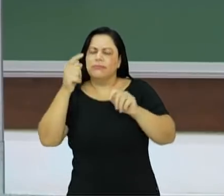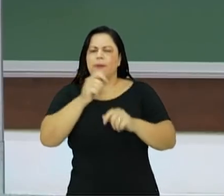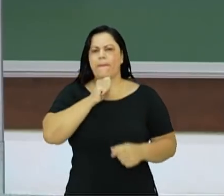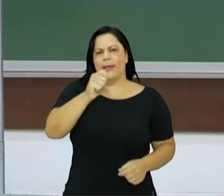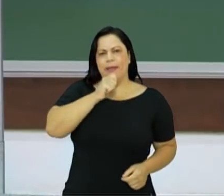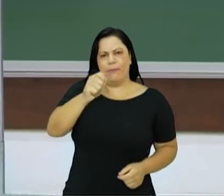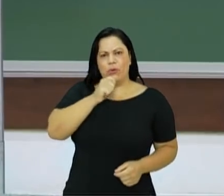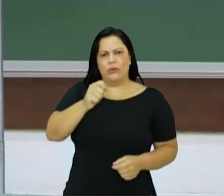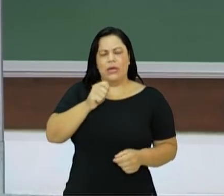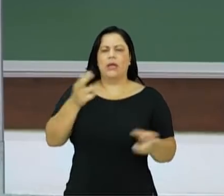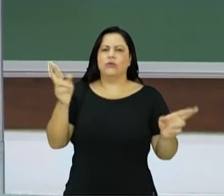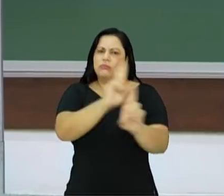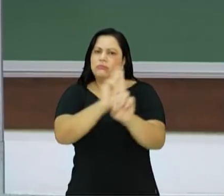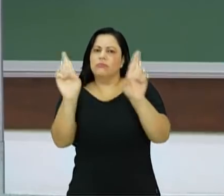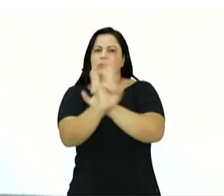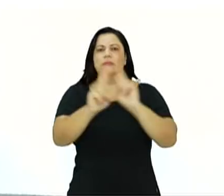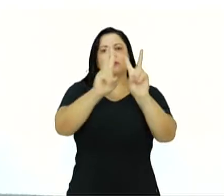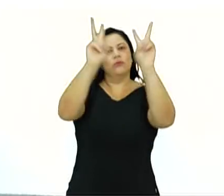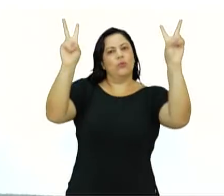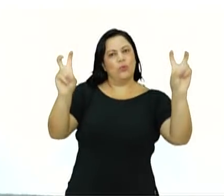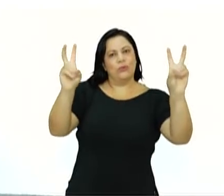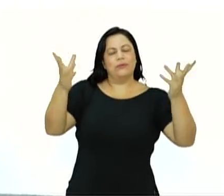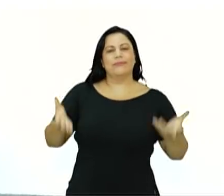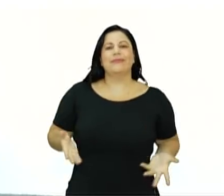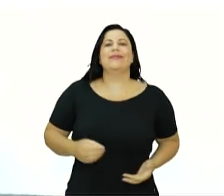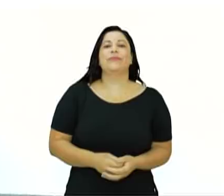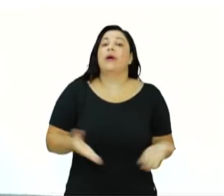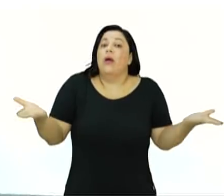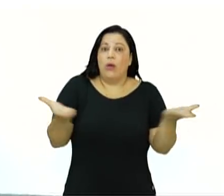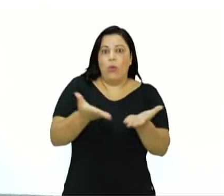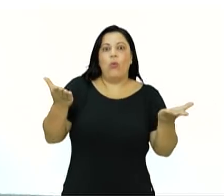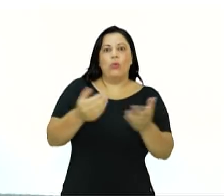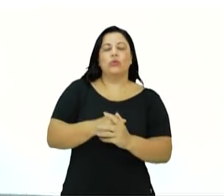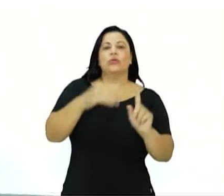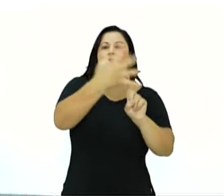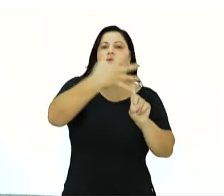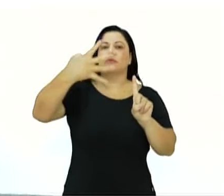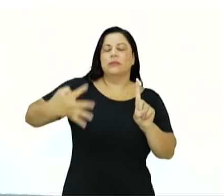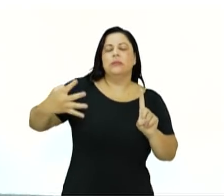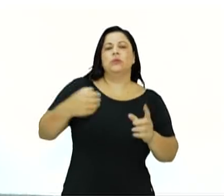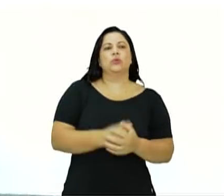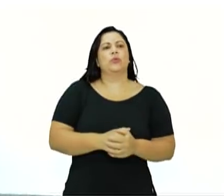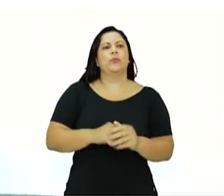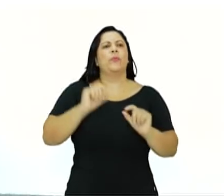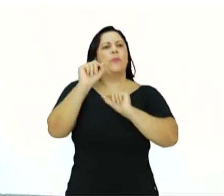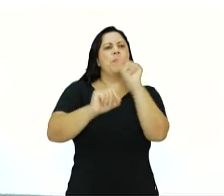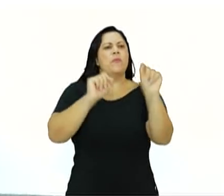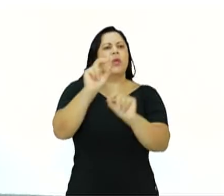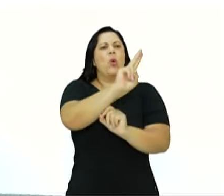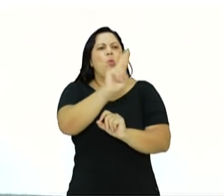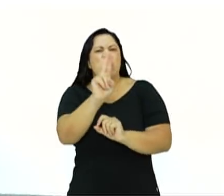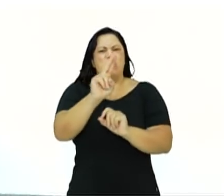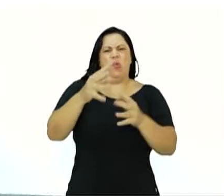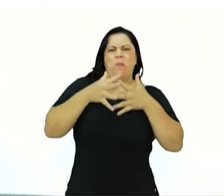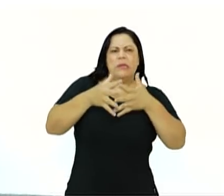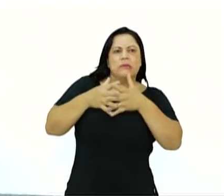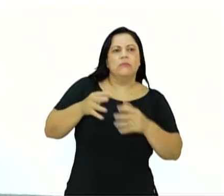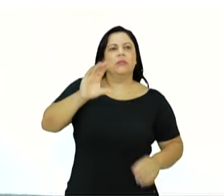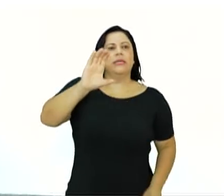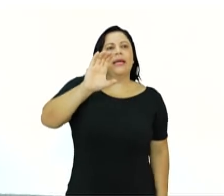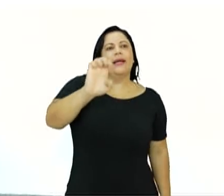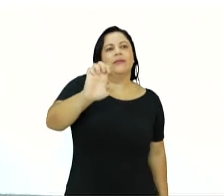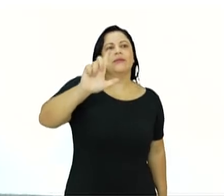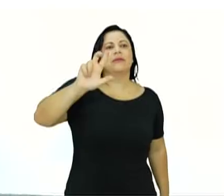tem relação com o tema, né? E eu trouxe para vocês hoje a síndrome de Ehlers-Danlos, nomezinho meio complicadinho de falar